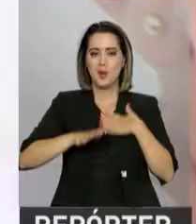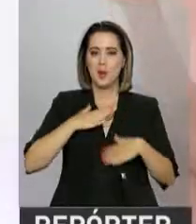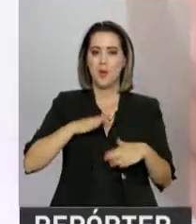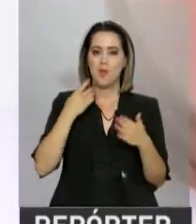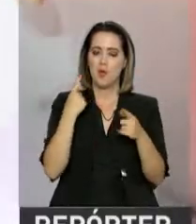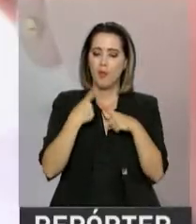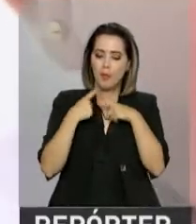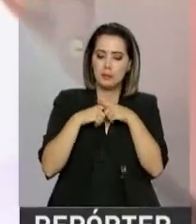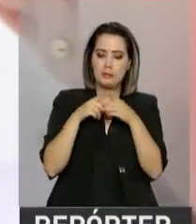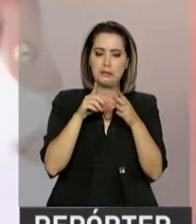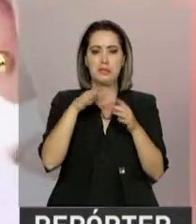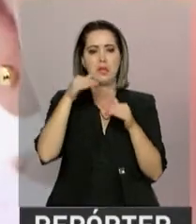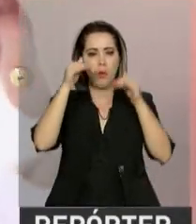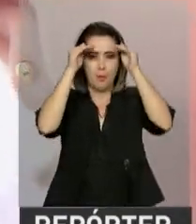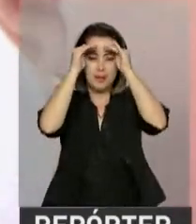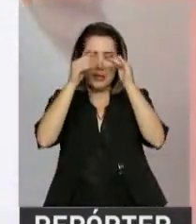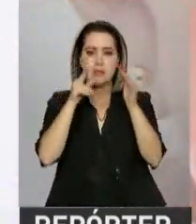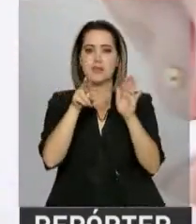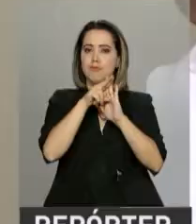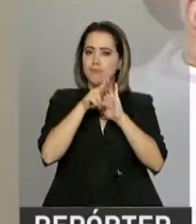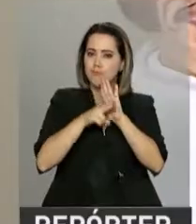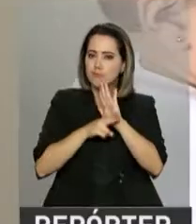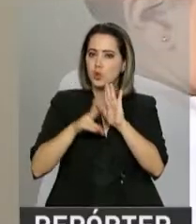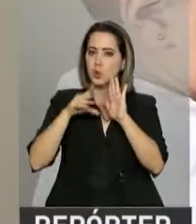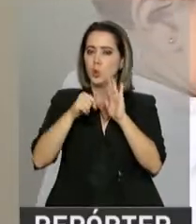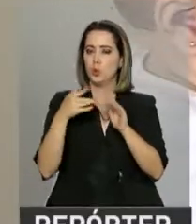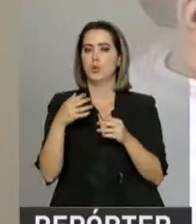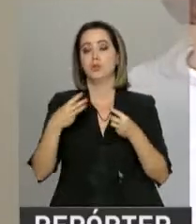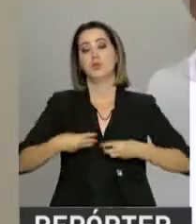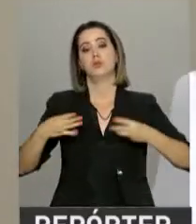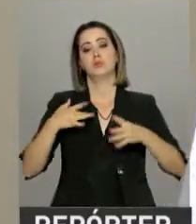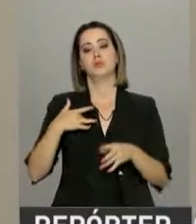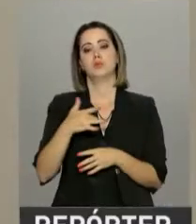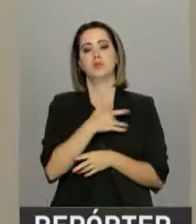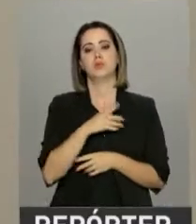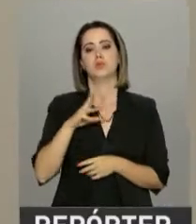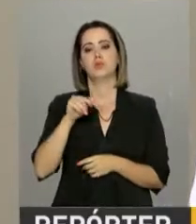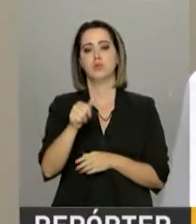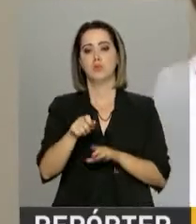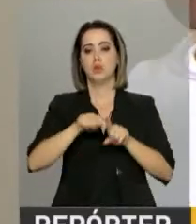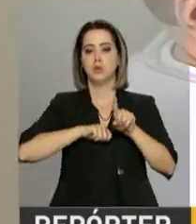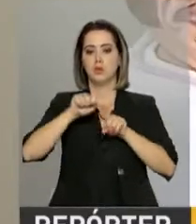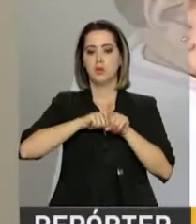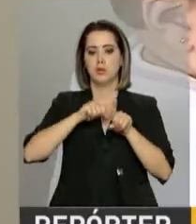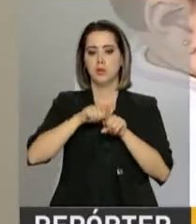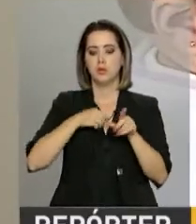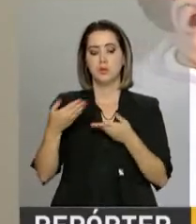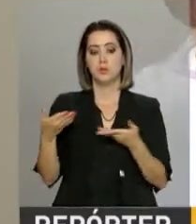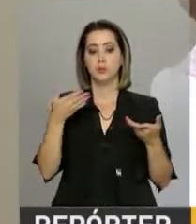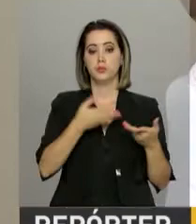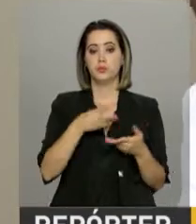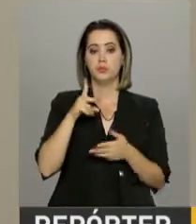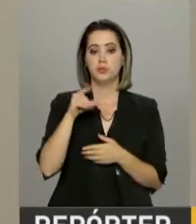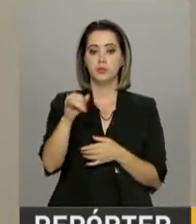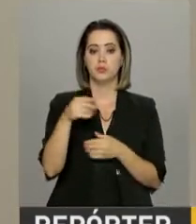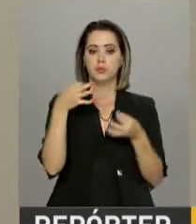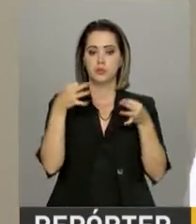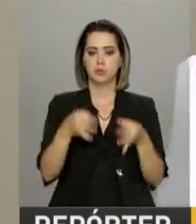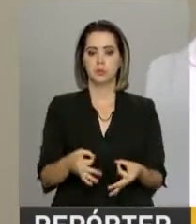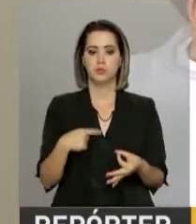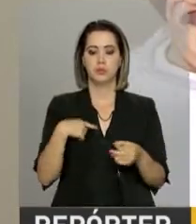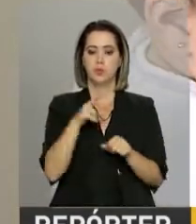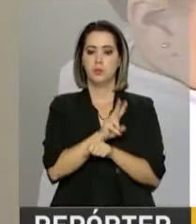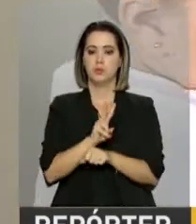seguindo direitinho as recomendações do Ministério da Saúde. Todo mês, né, procuro vir no dia para não ter nenhum problema e ela